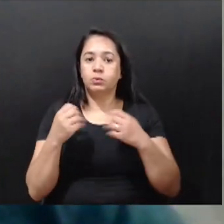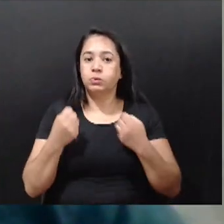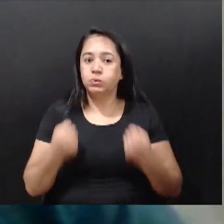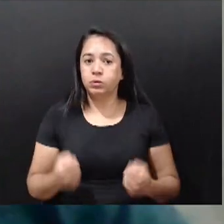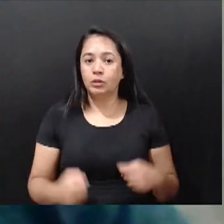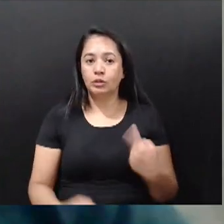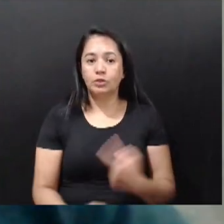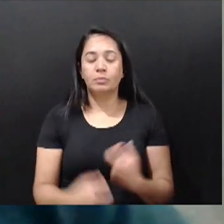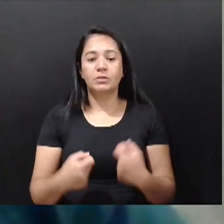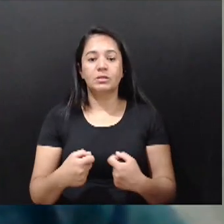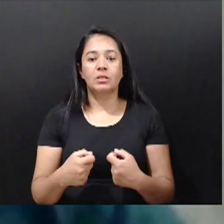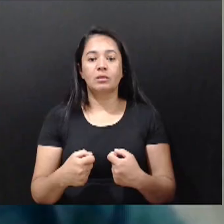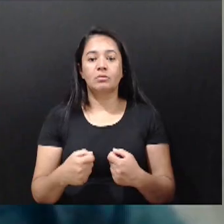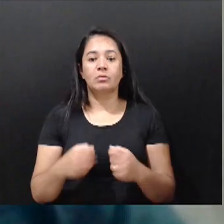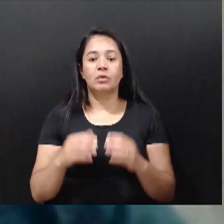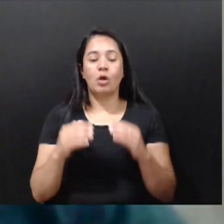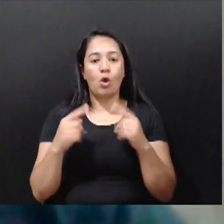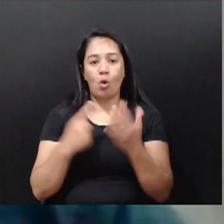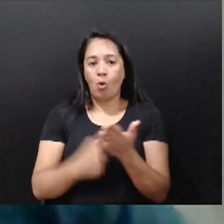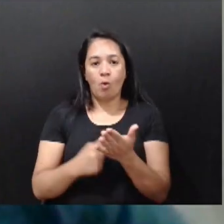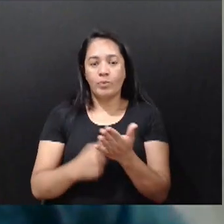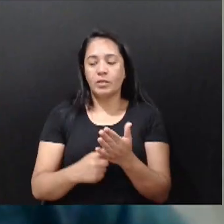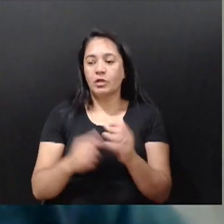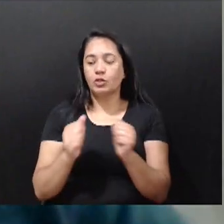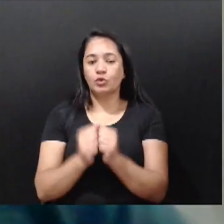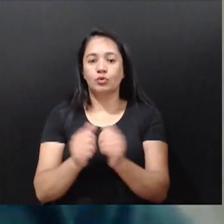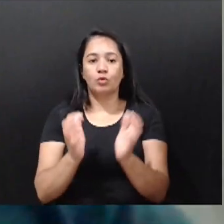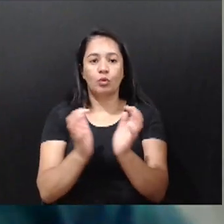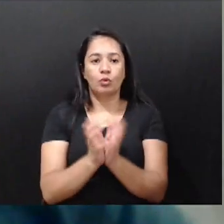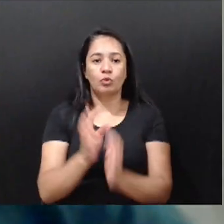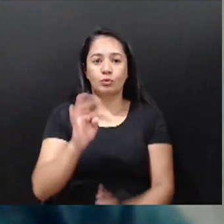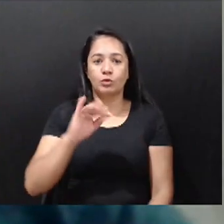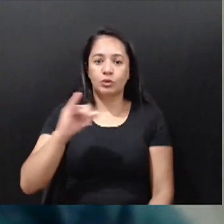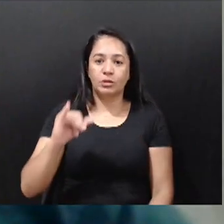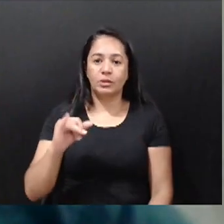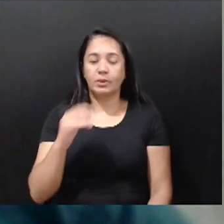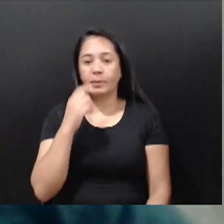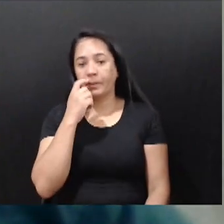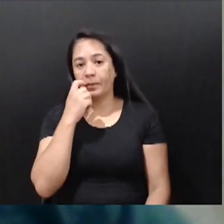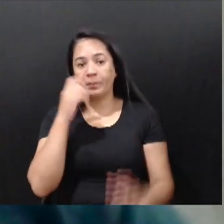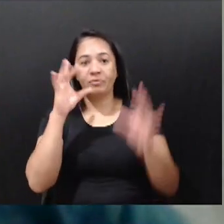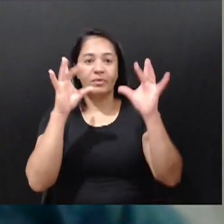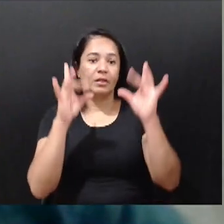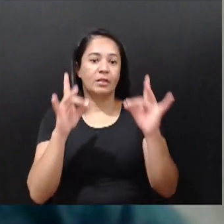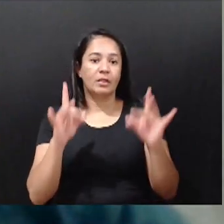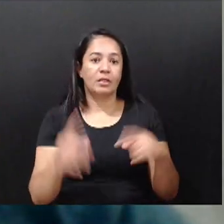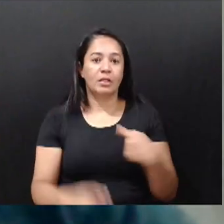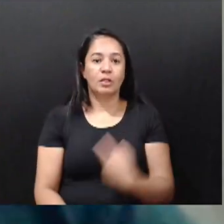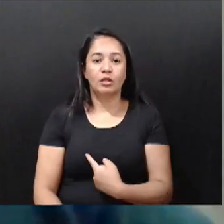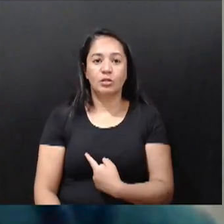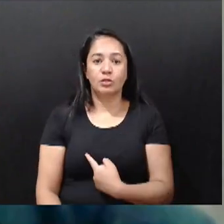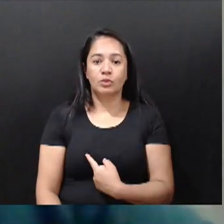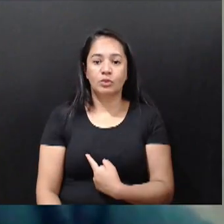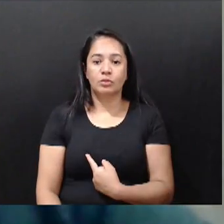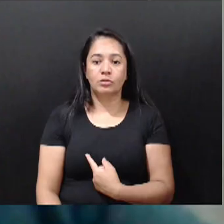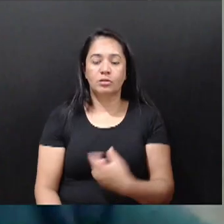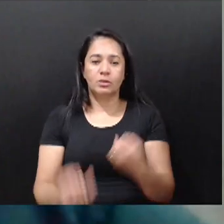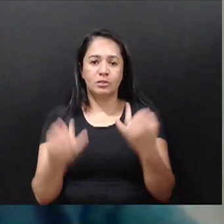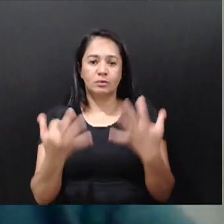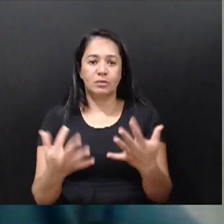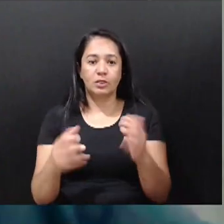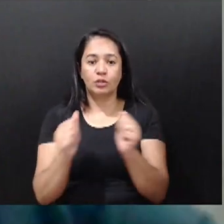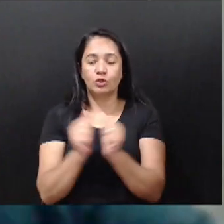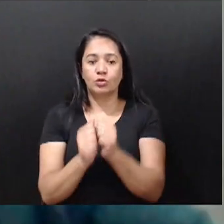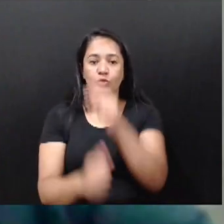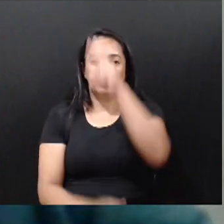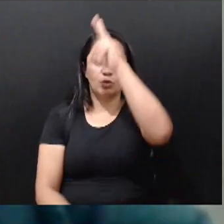mesmo técnica de armazenamento de dados, né? Detalhes que a gente vai definir com o pessoal da Prefeitura para entregar o aplicativo